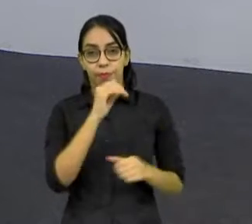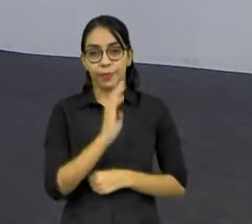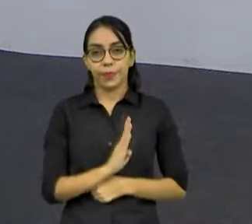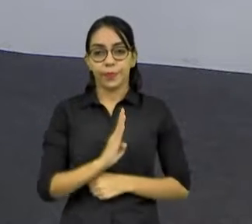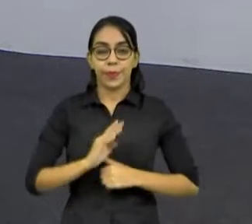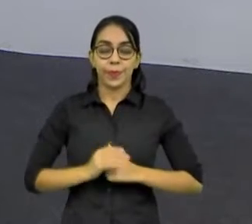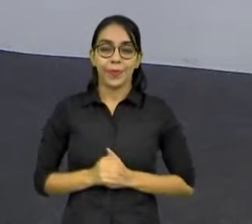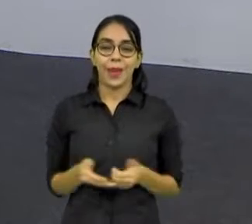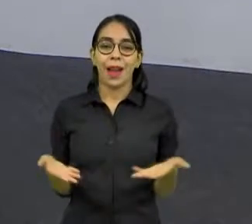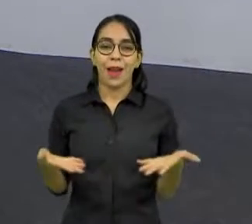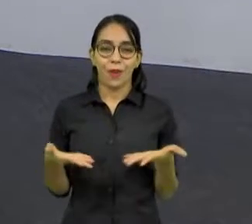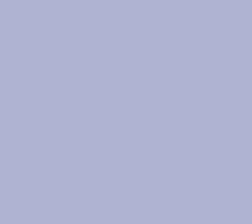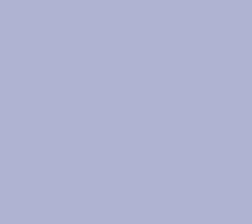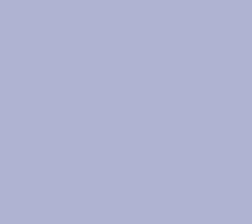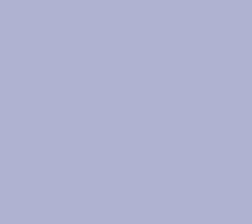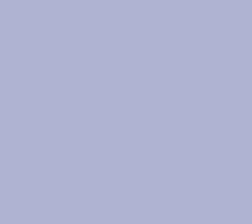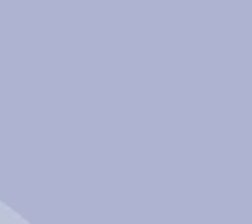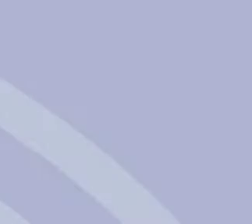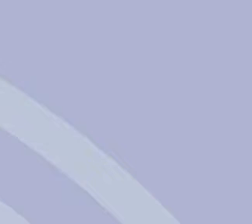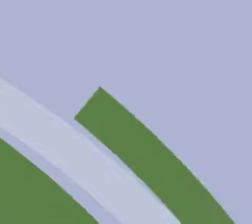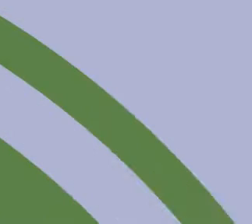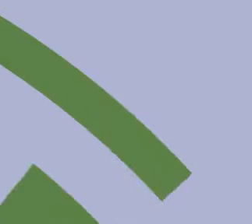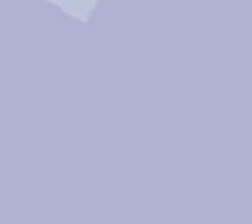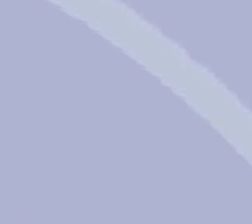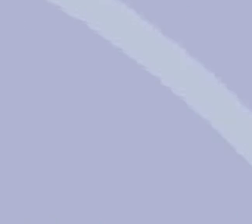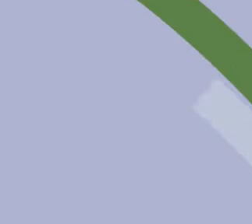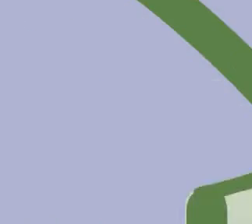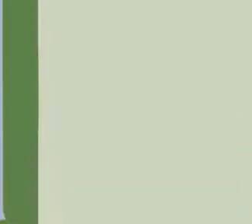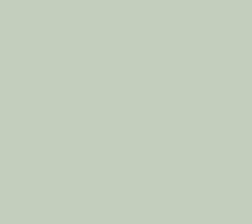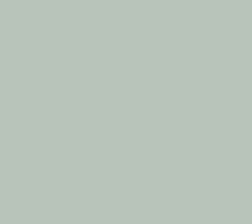Agora no Jornal Assembleia.